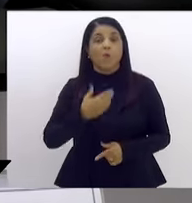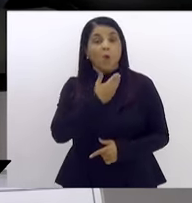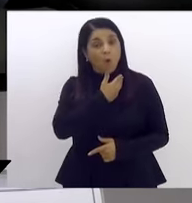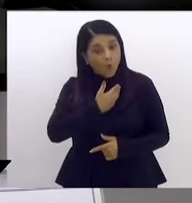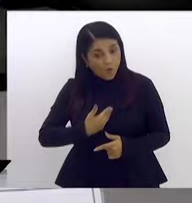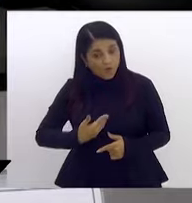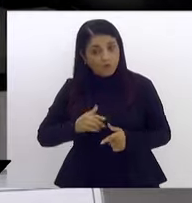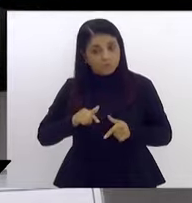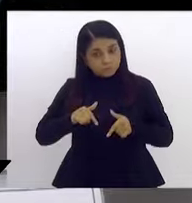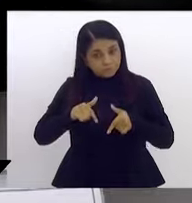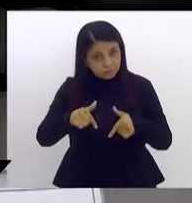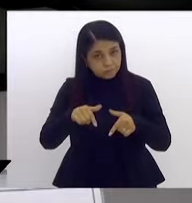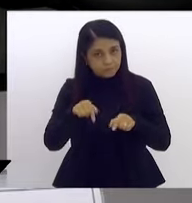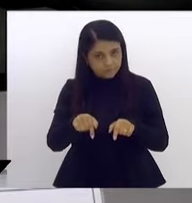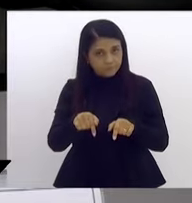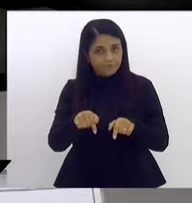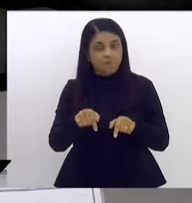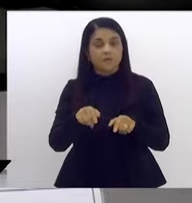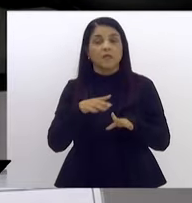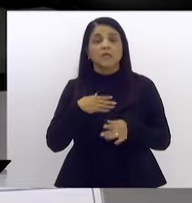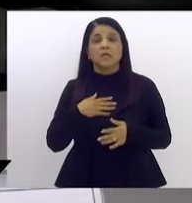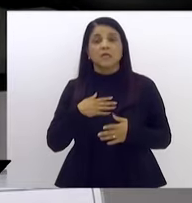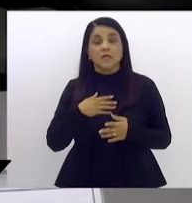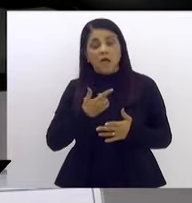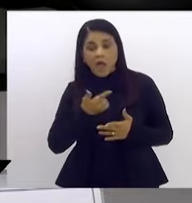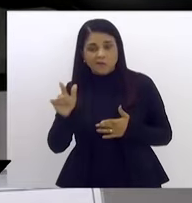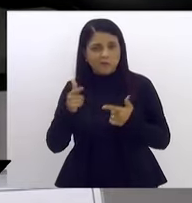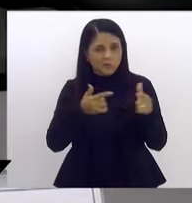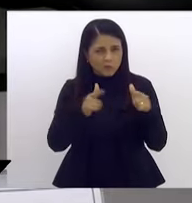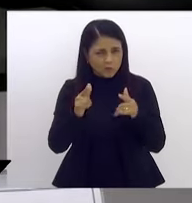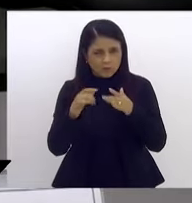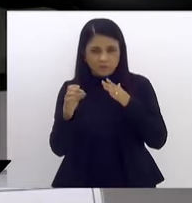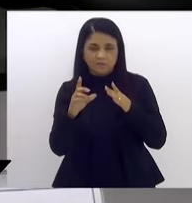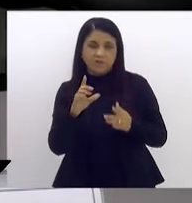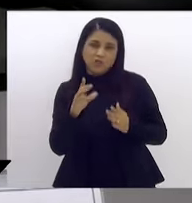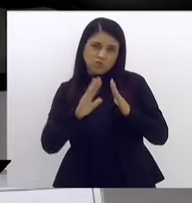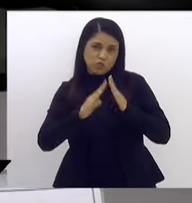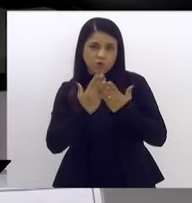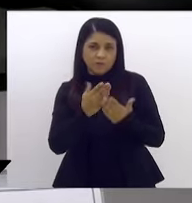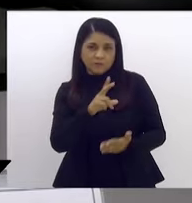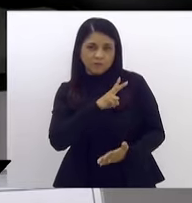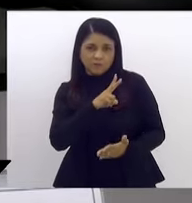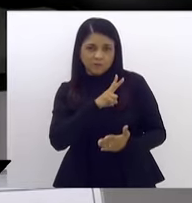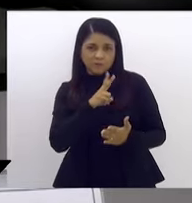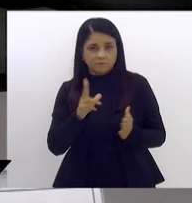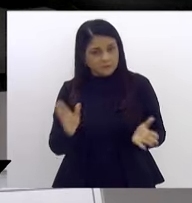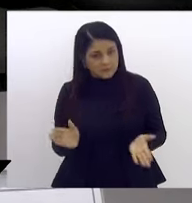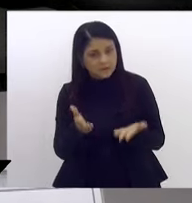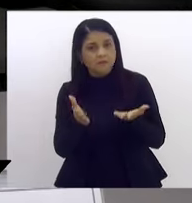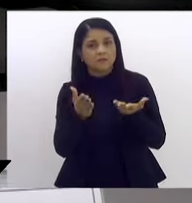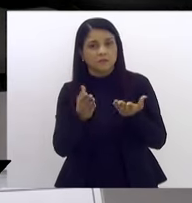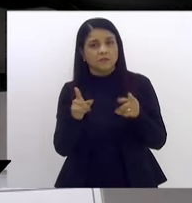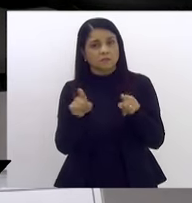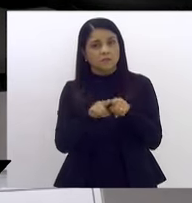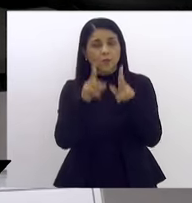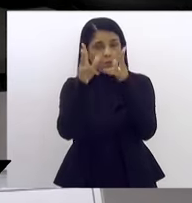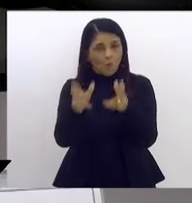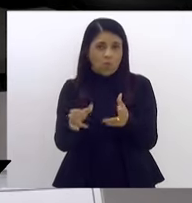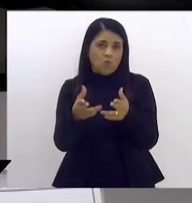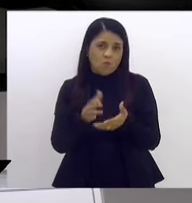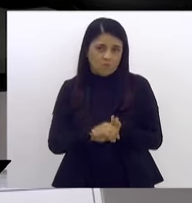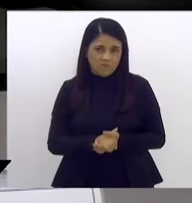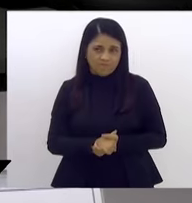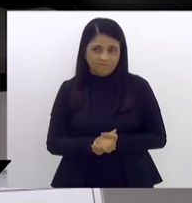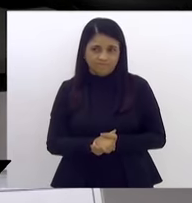outras incentivasse a fazer fizesse essa distinção senhor deputado Carlos min eh posso isso é